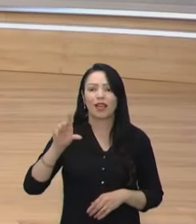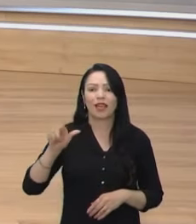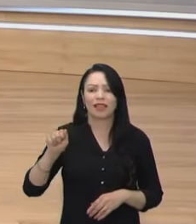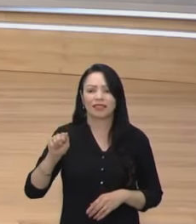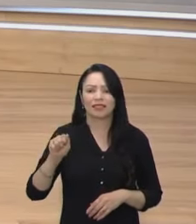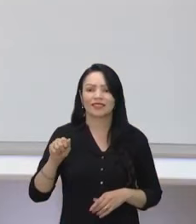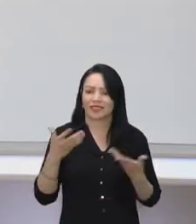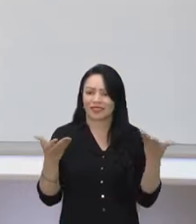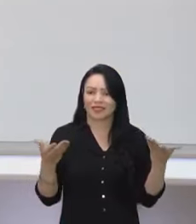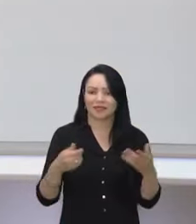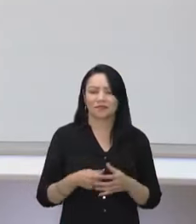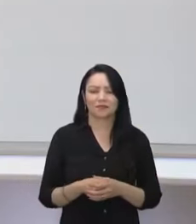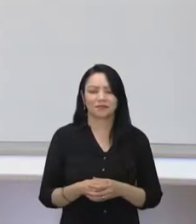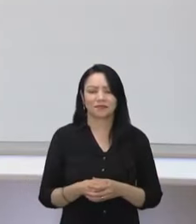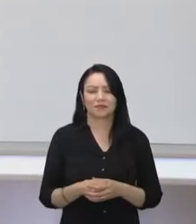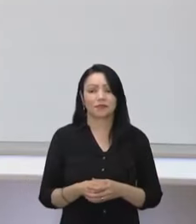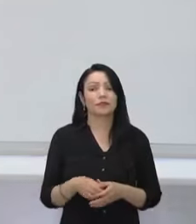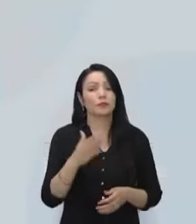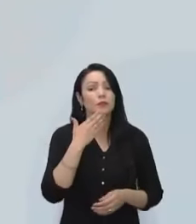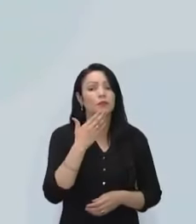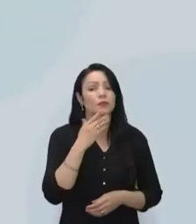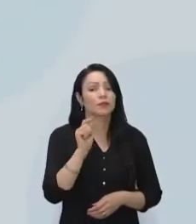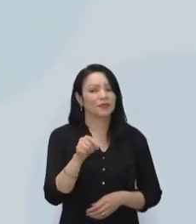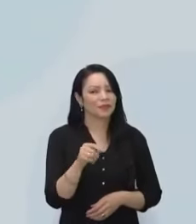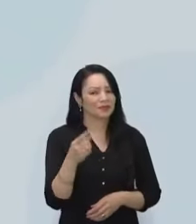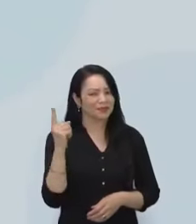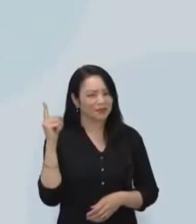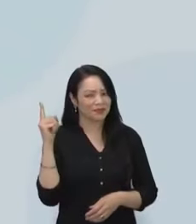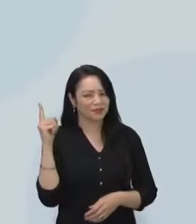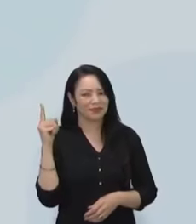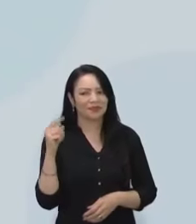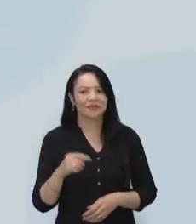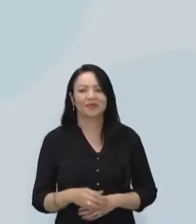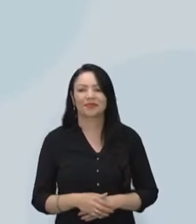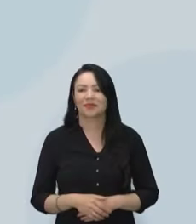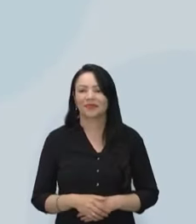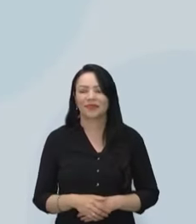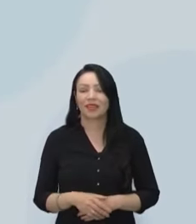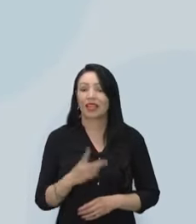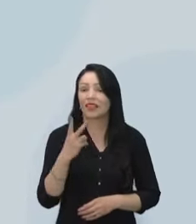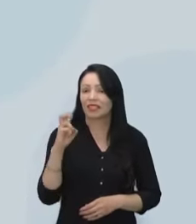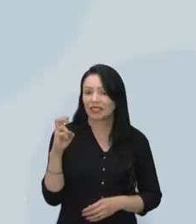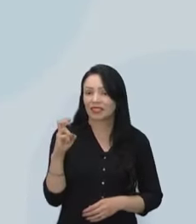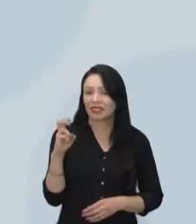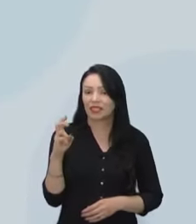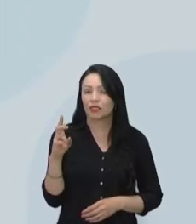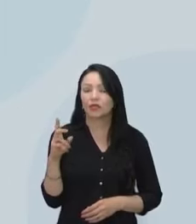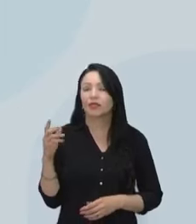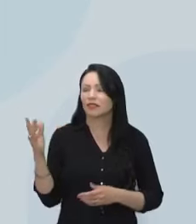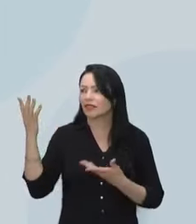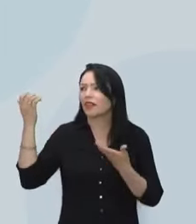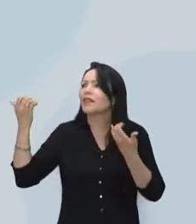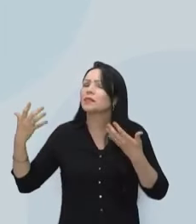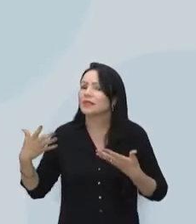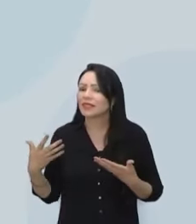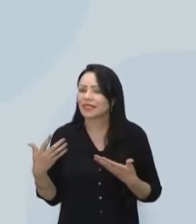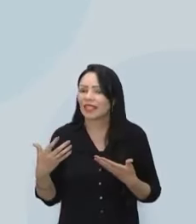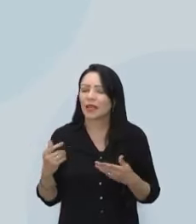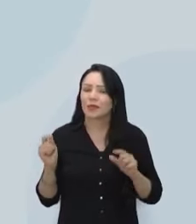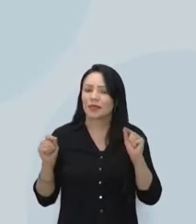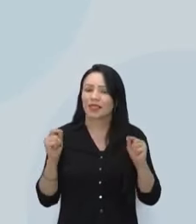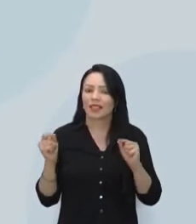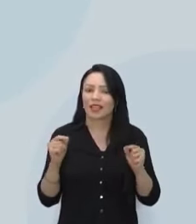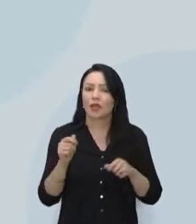função. Agora vamos ver o que se pede para isso, né? Questão 25, ela vai pedir para que o estudante mobilize